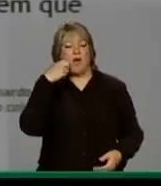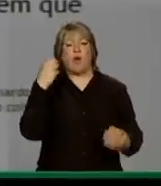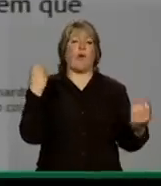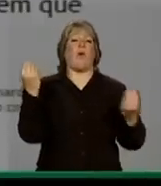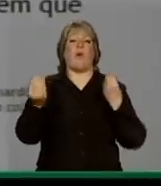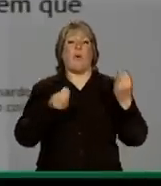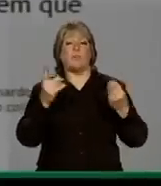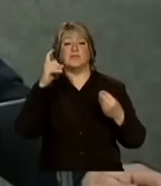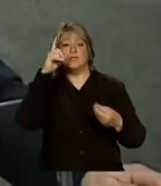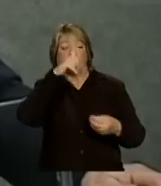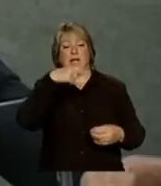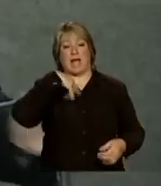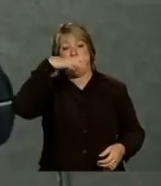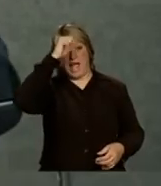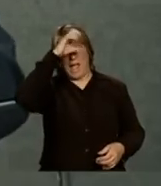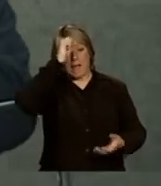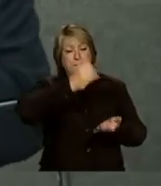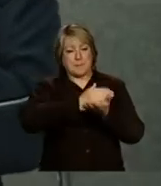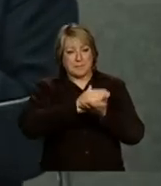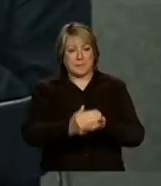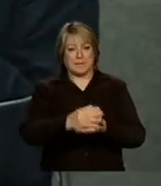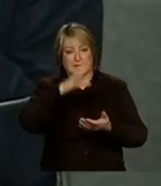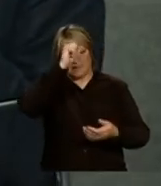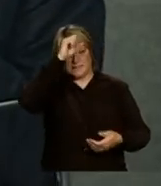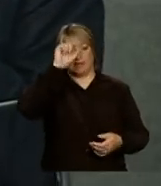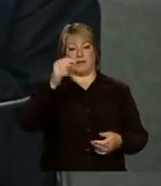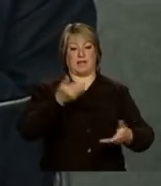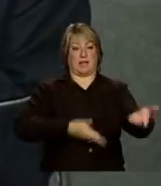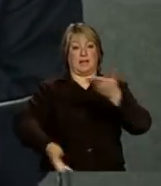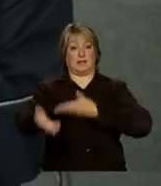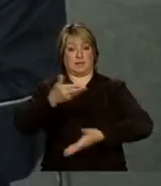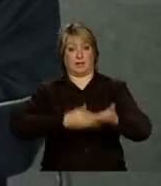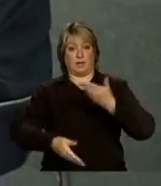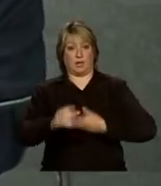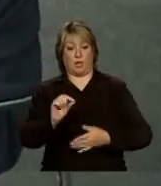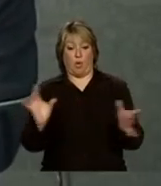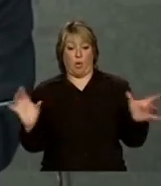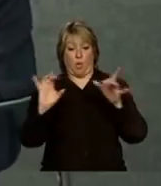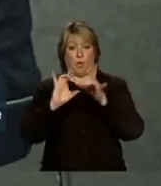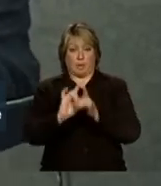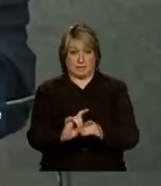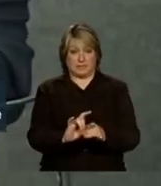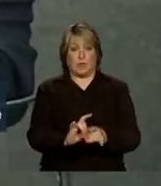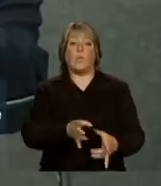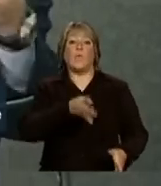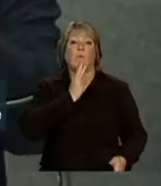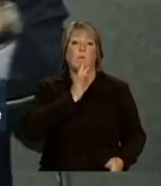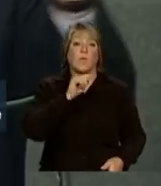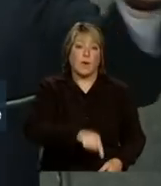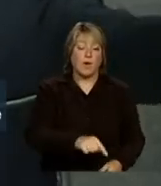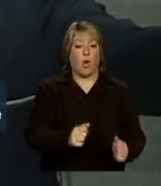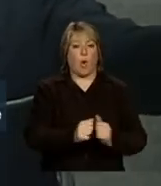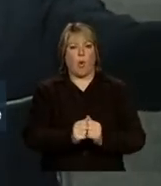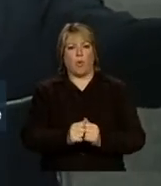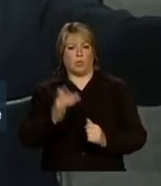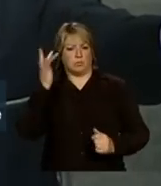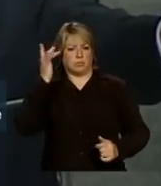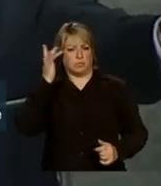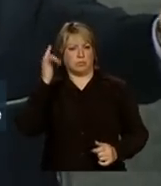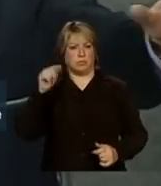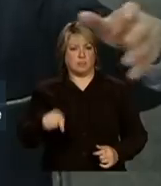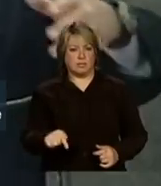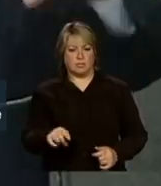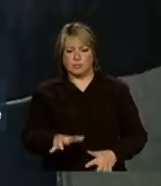custei aprender essa relação da conexão do conhecimento com o domínio do processo do chão de